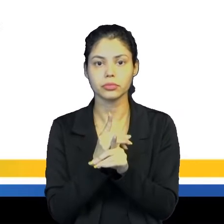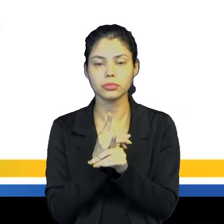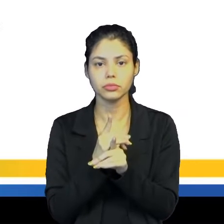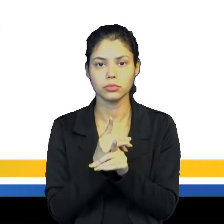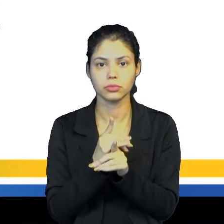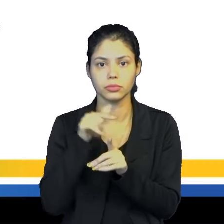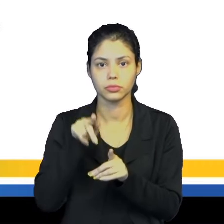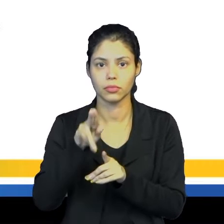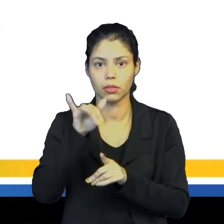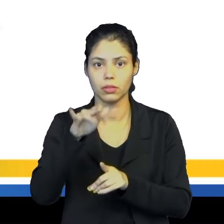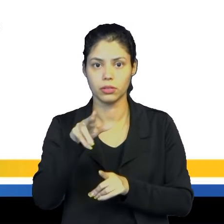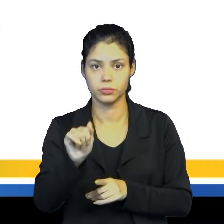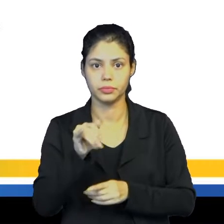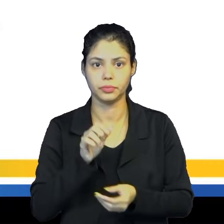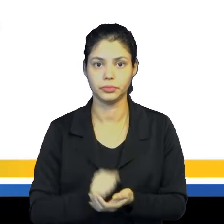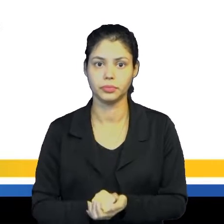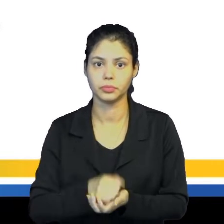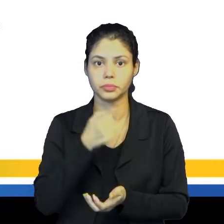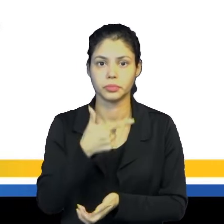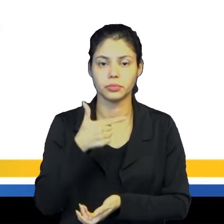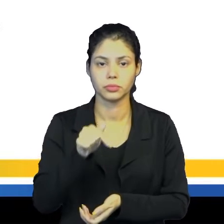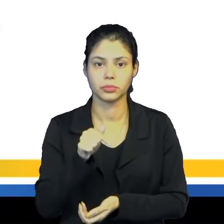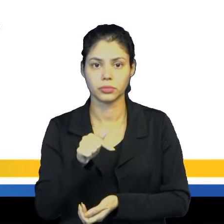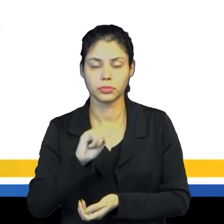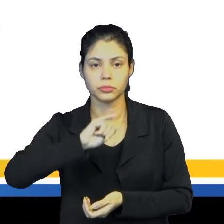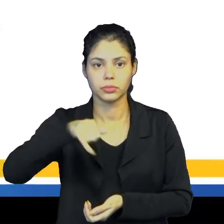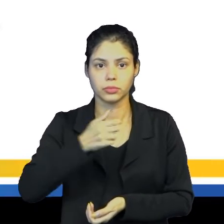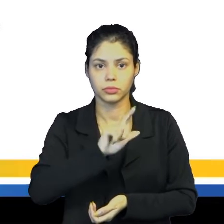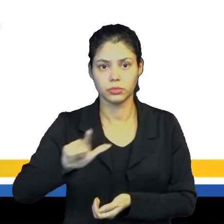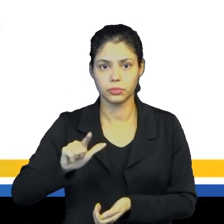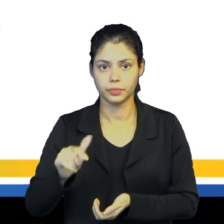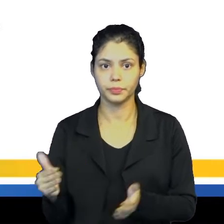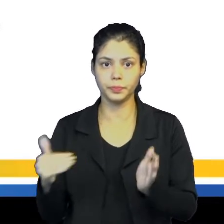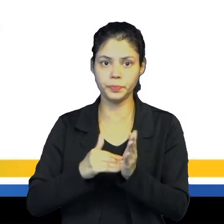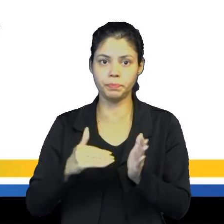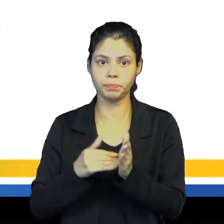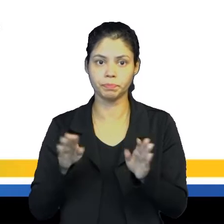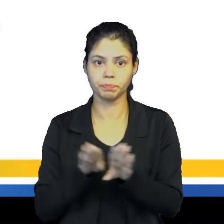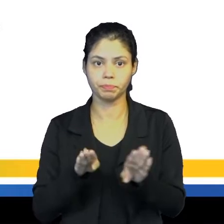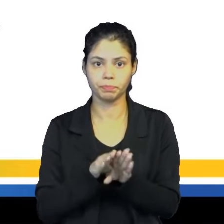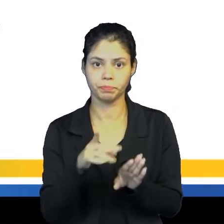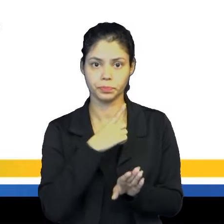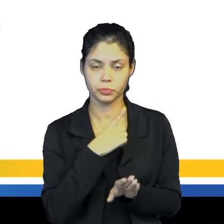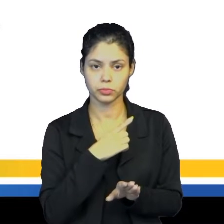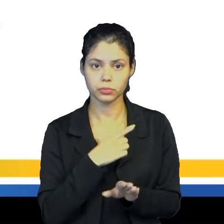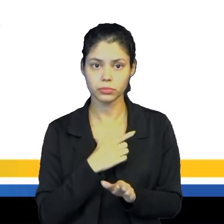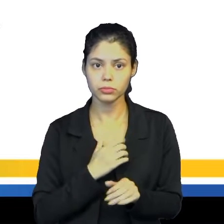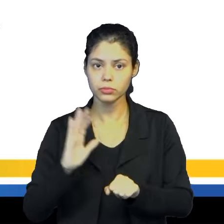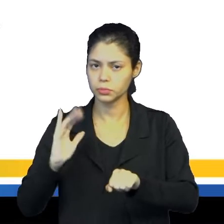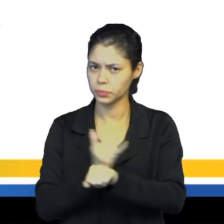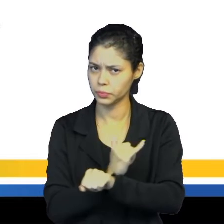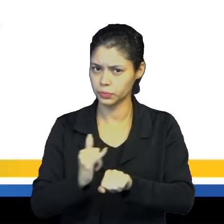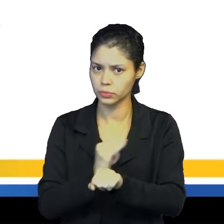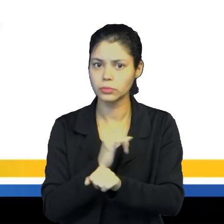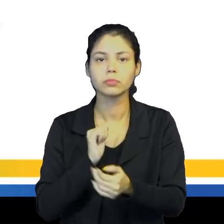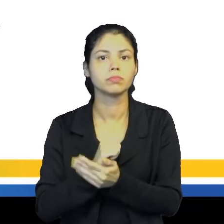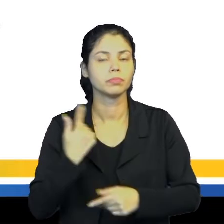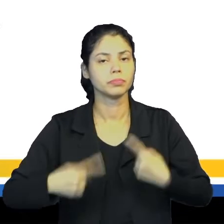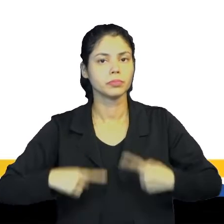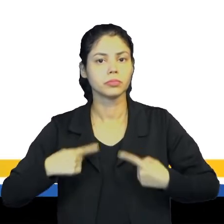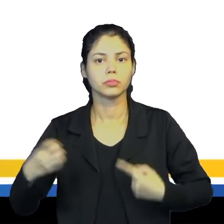em Guayaquil, em 27 de julho de 1822, a fim de combinar estratégias políticas para esses